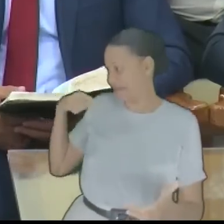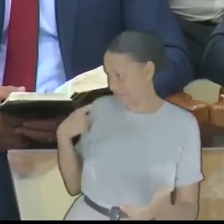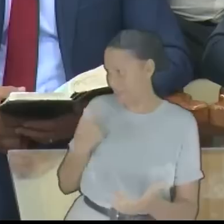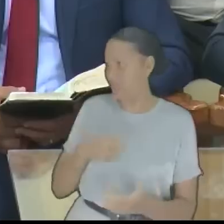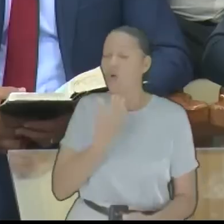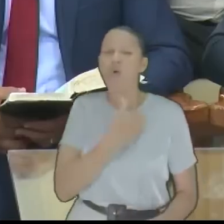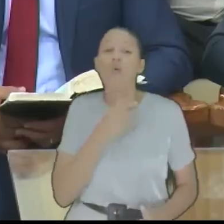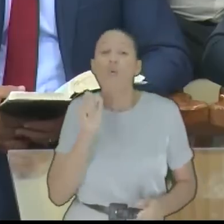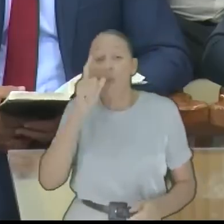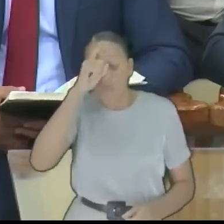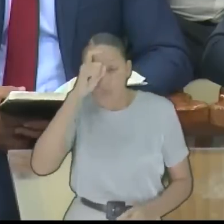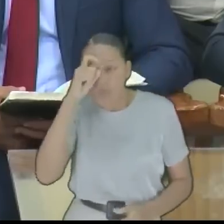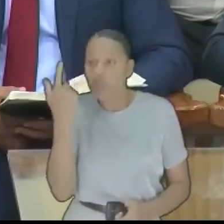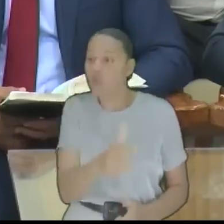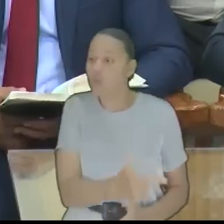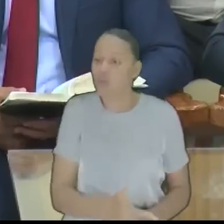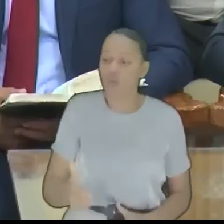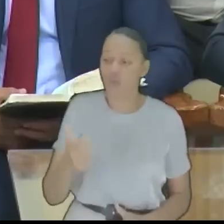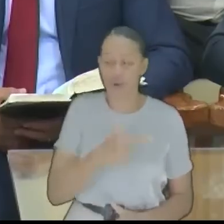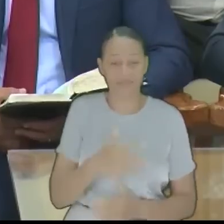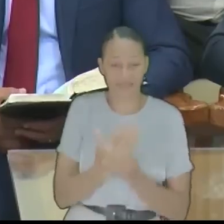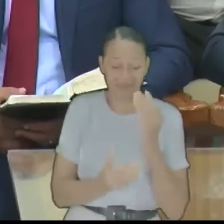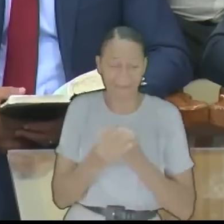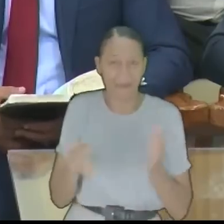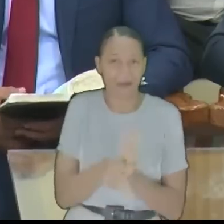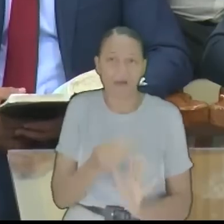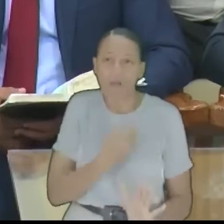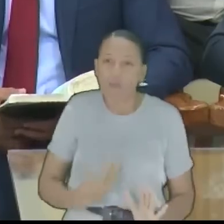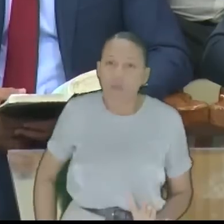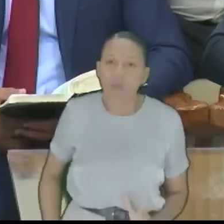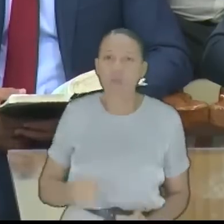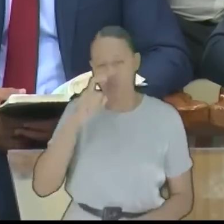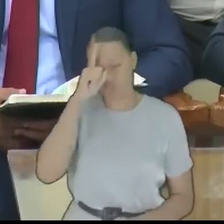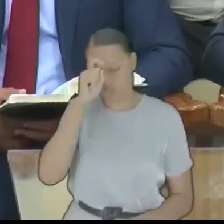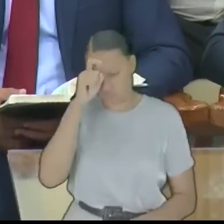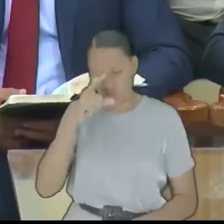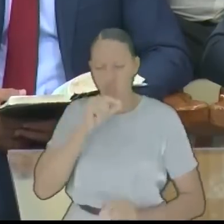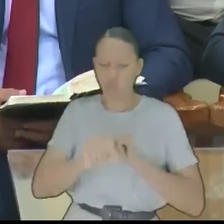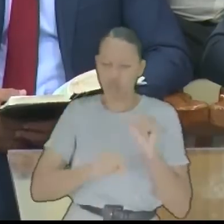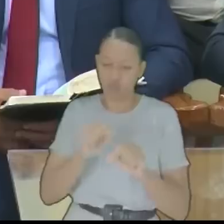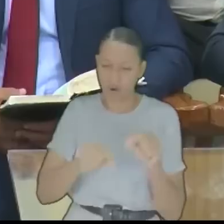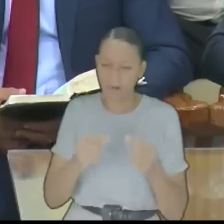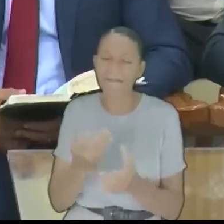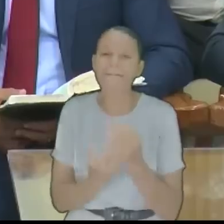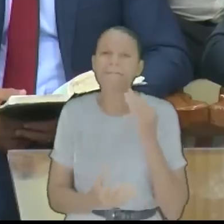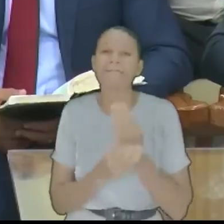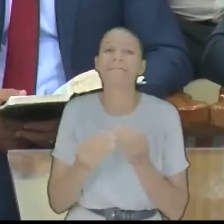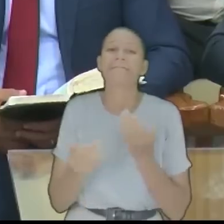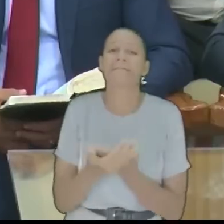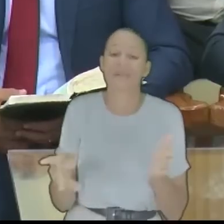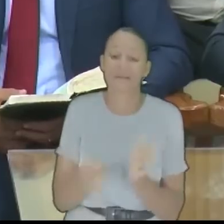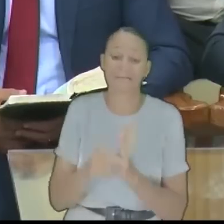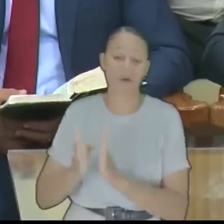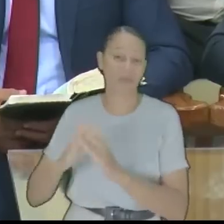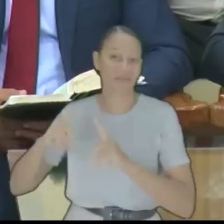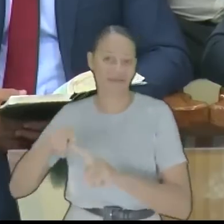os hospitais não estavam na mão do governo. Os hospitais estavam na mão das igrejas. Se você